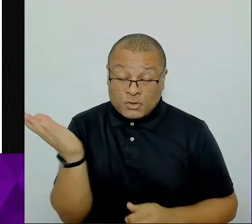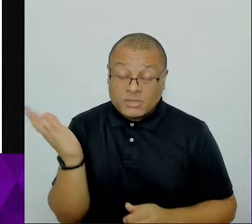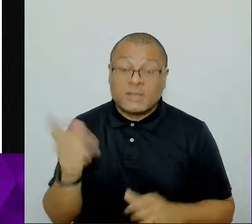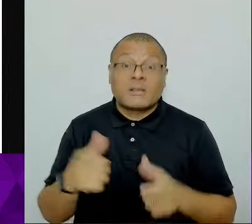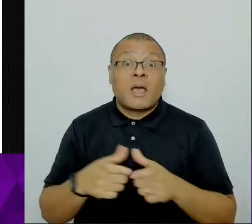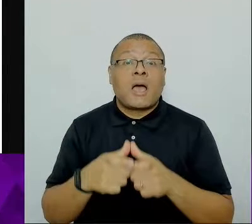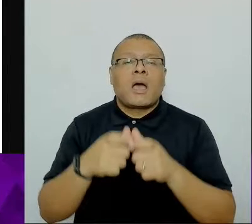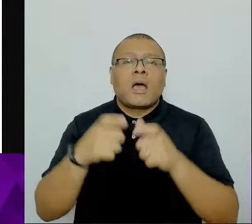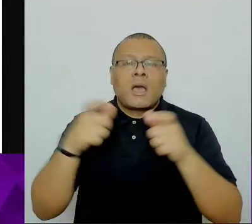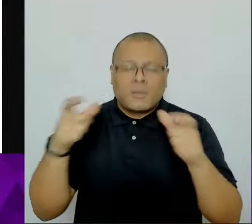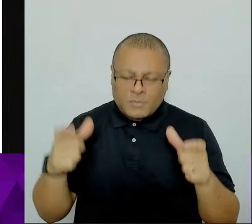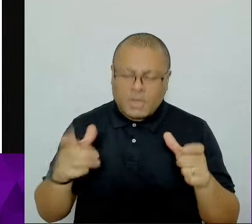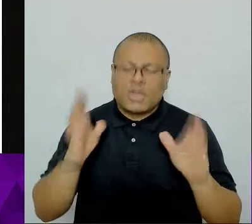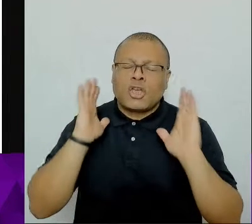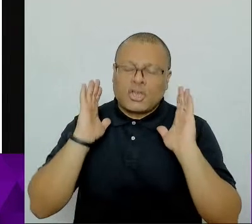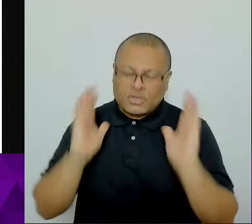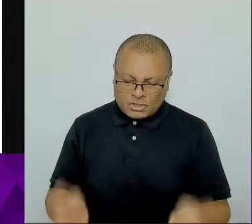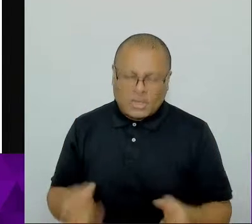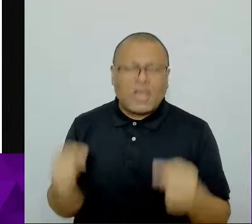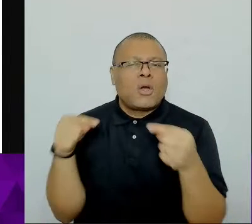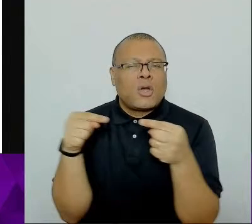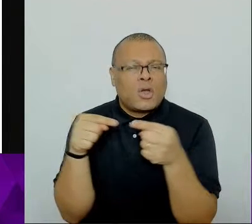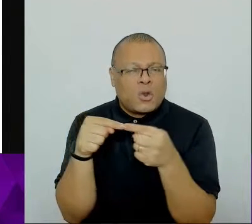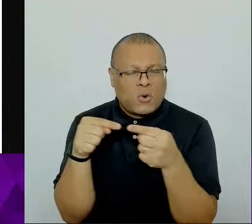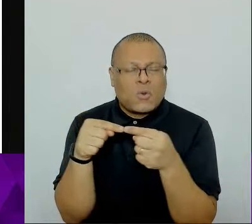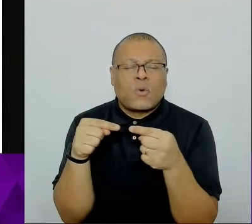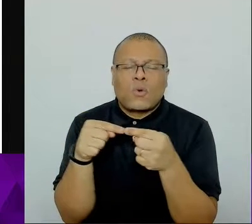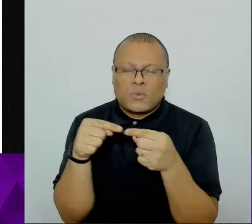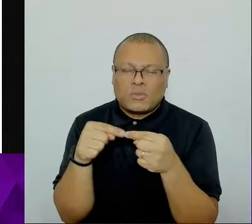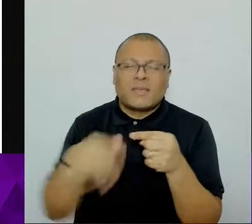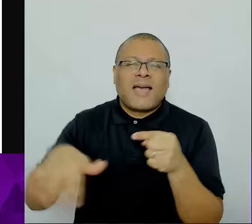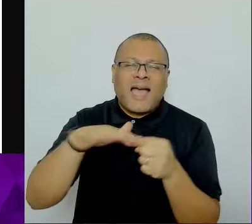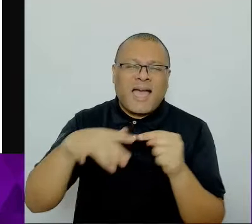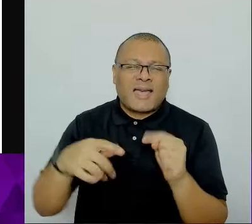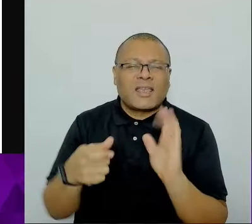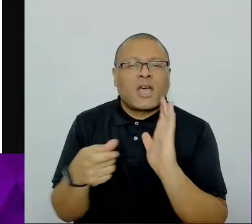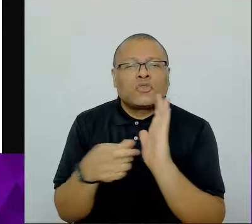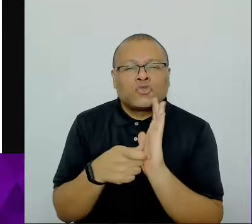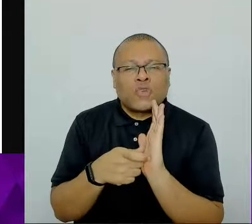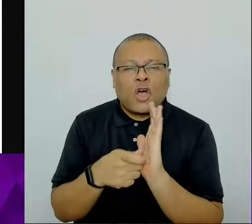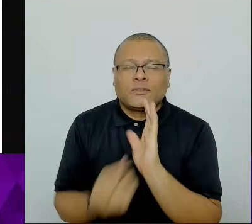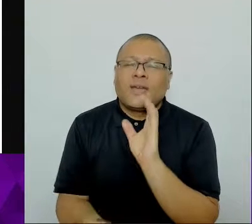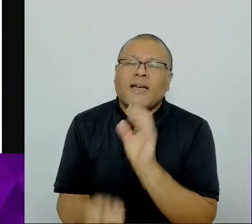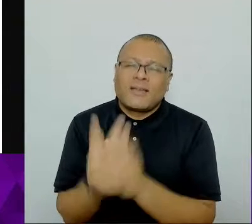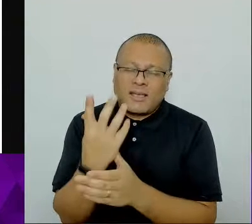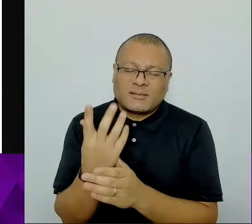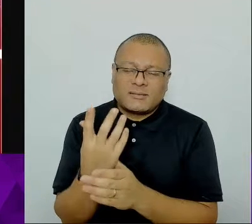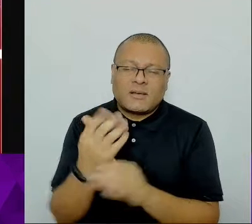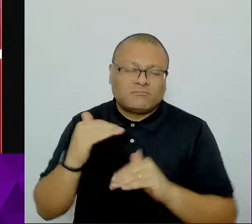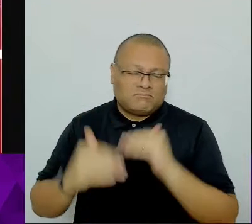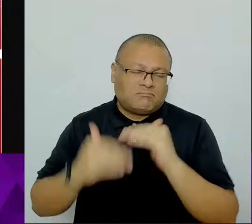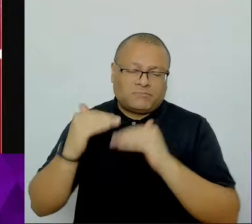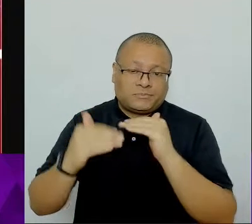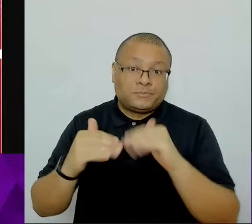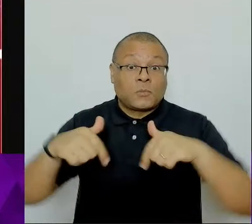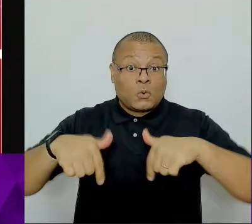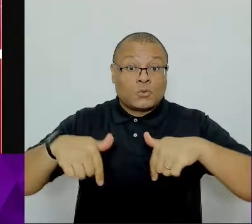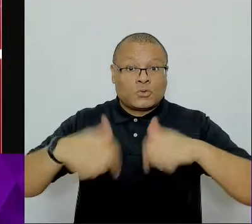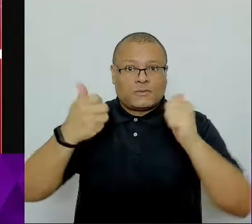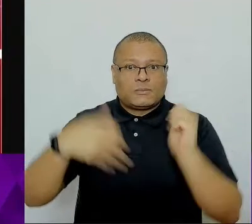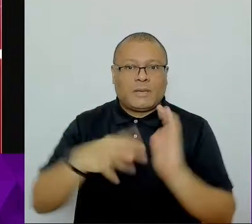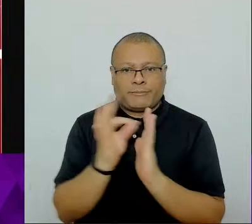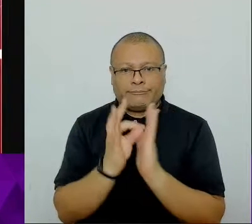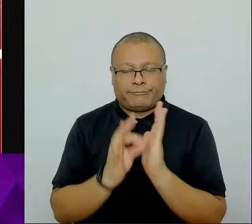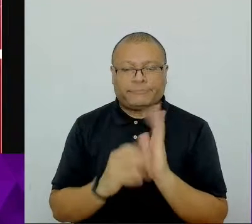maioria, esteja de alguma forma relacionada ao desenvolvimento de software. Então, vamos falar sobre isso aqui hoje.